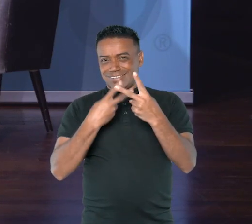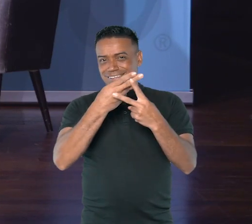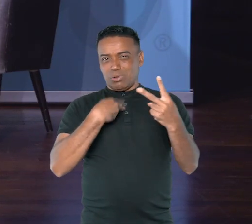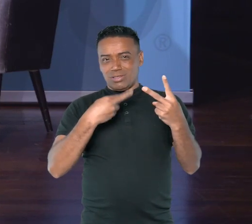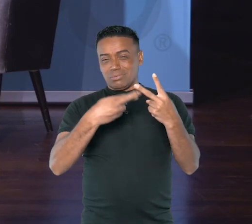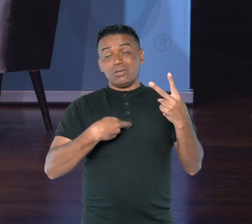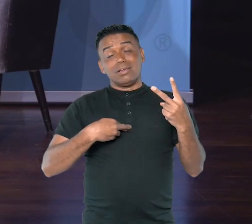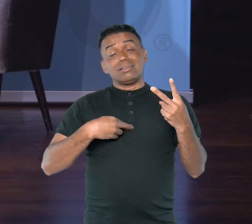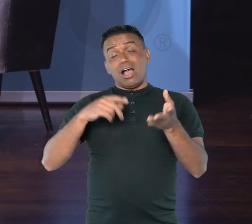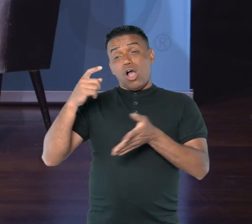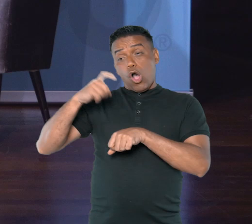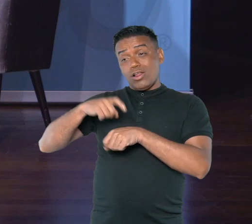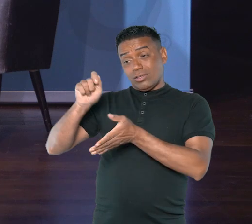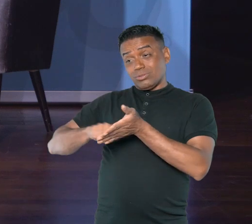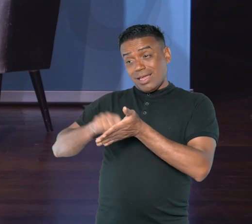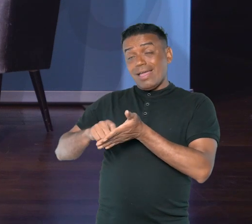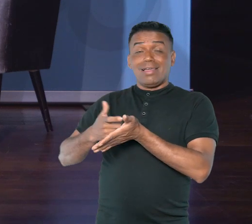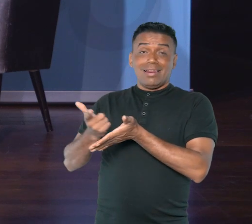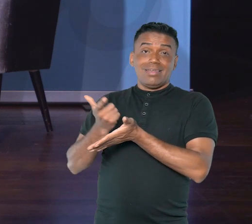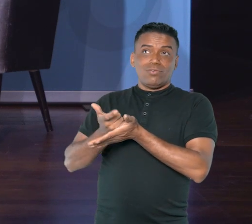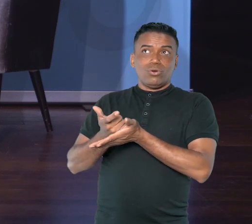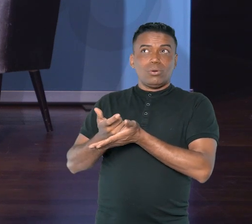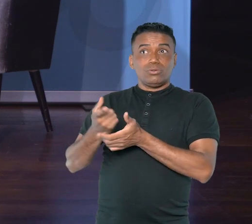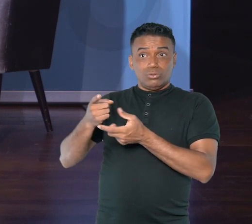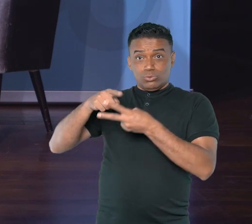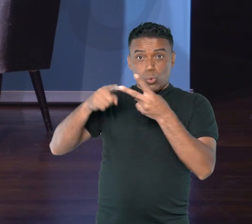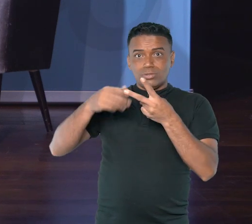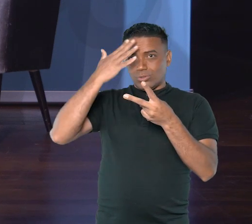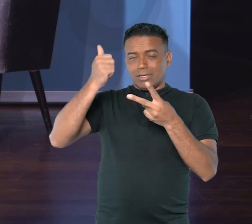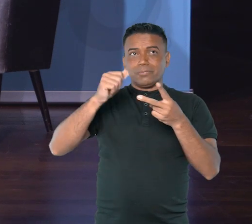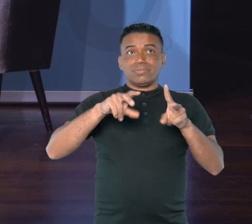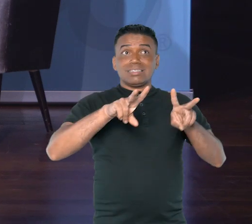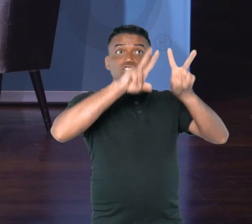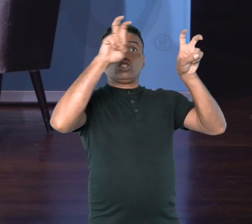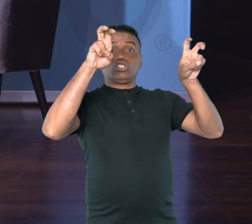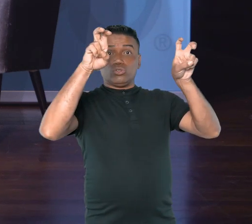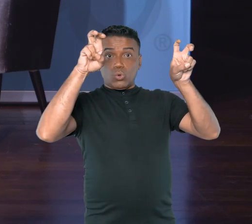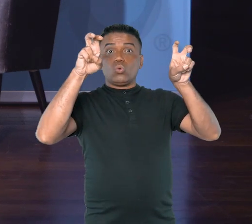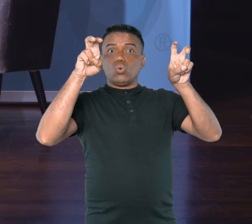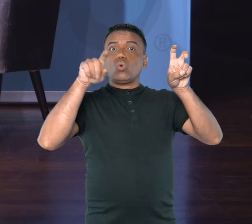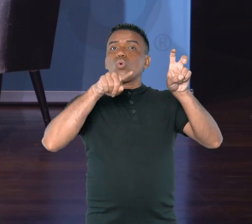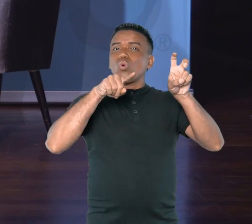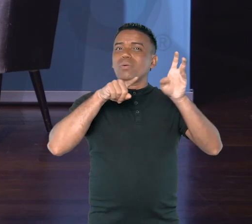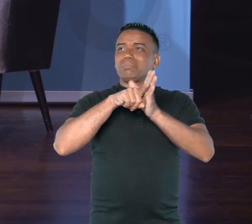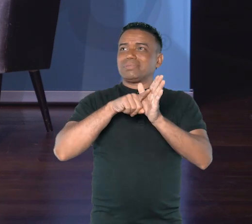eu escrevo um livro: o título e quem vai fazer o prefácio.